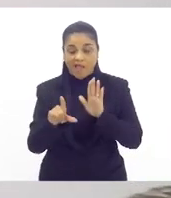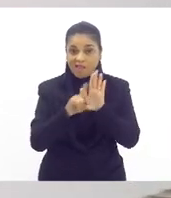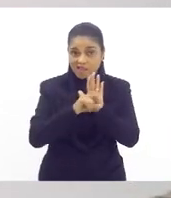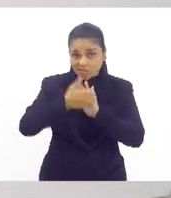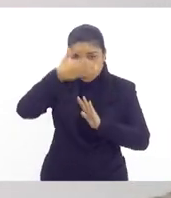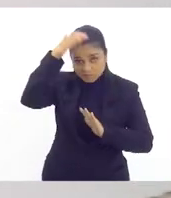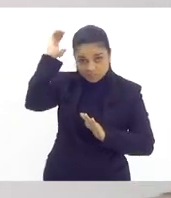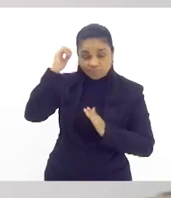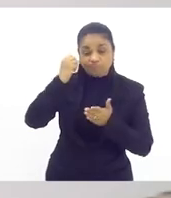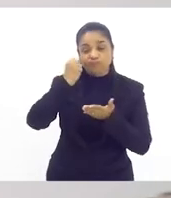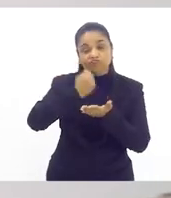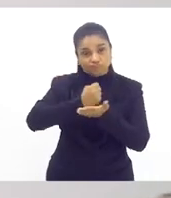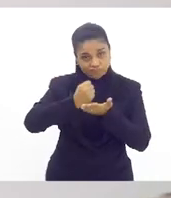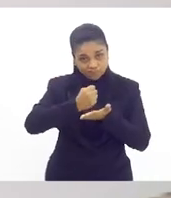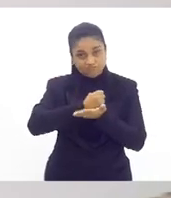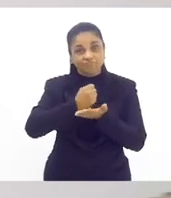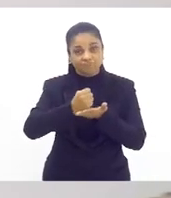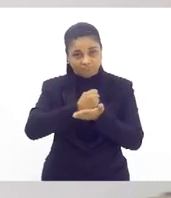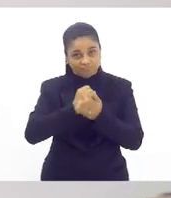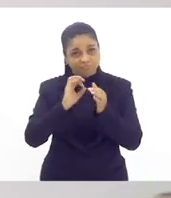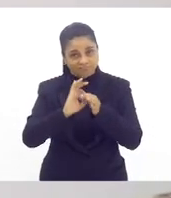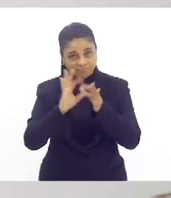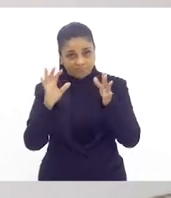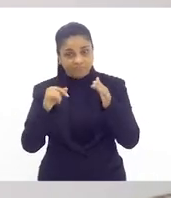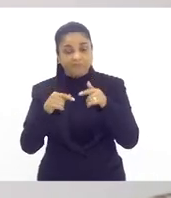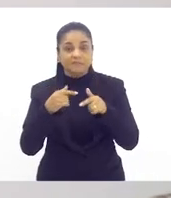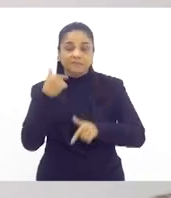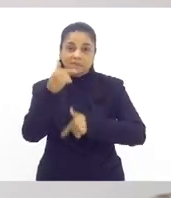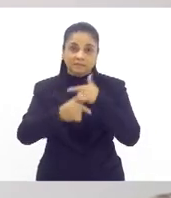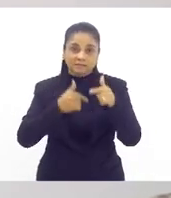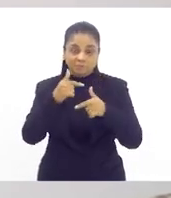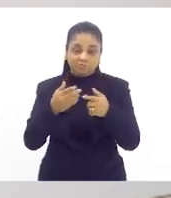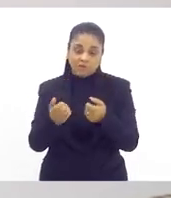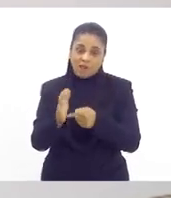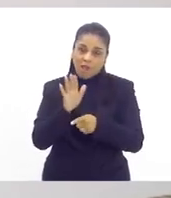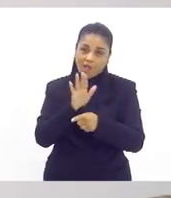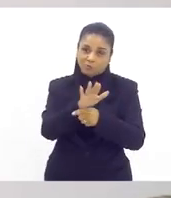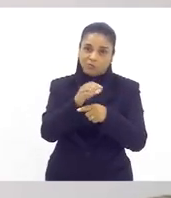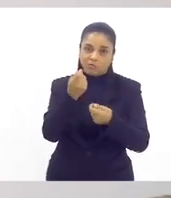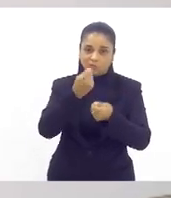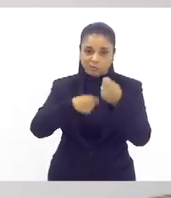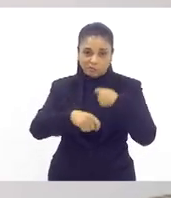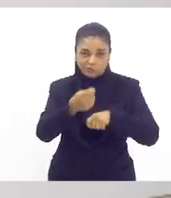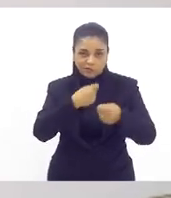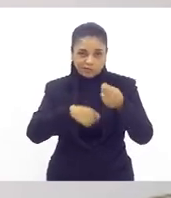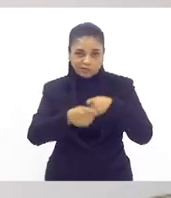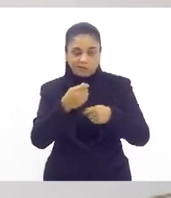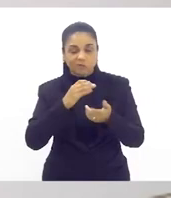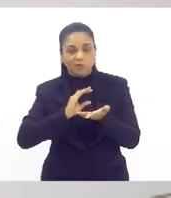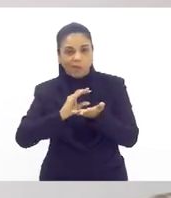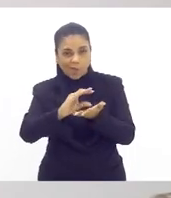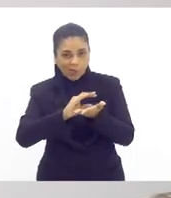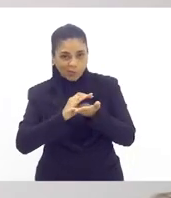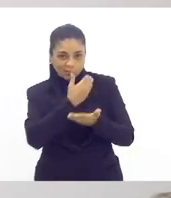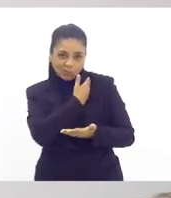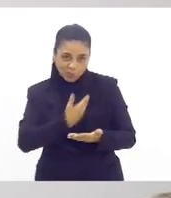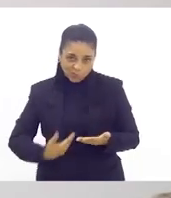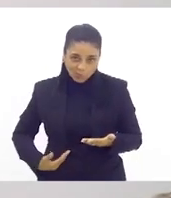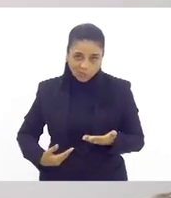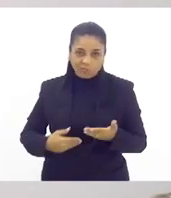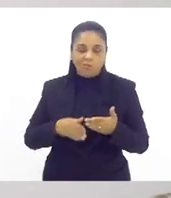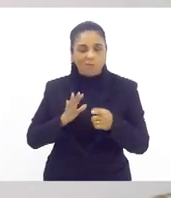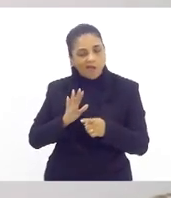contratar serviços que possam nos ajudar na administração desse recurso público que vem para